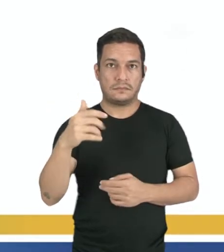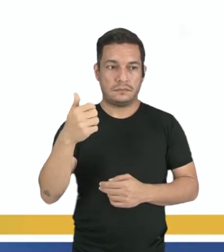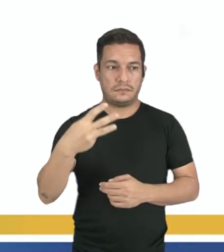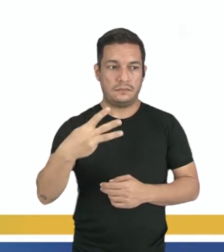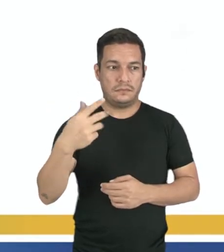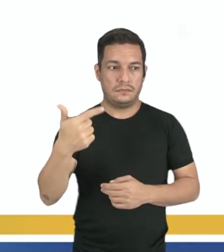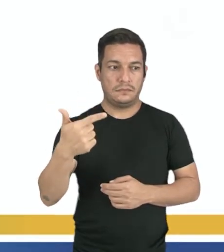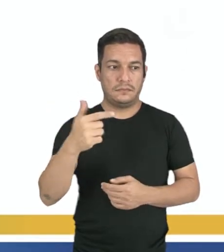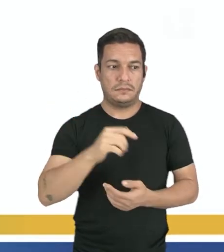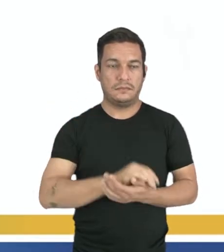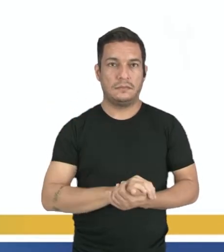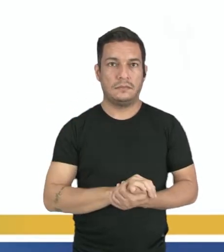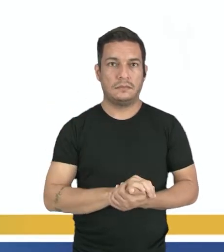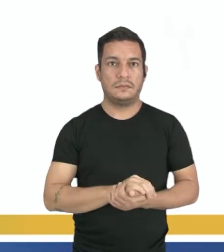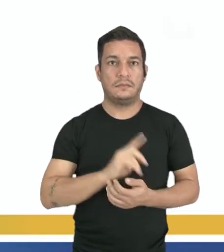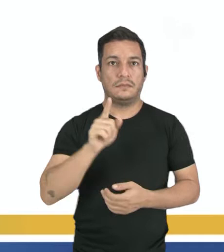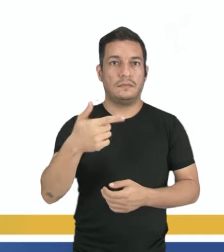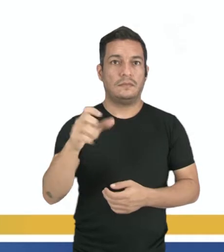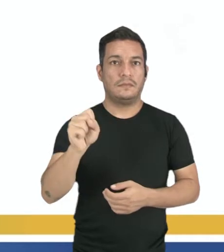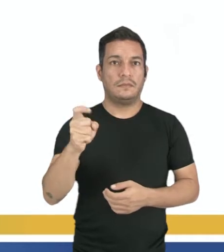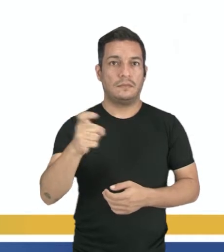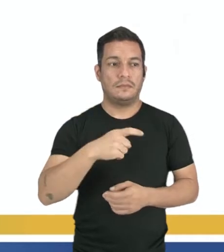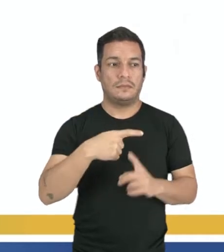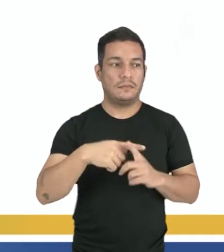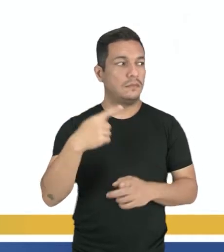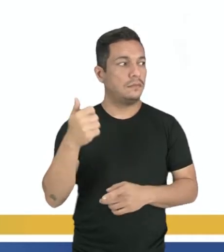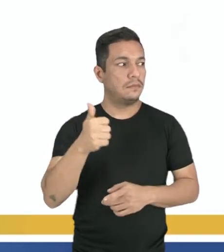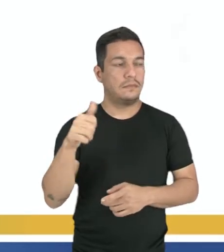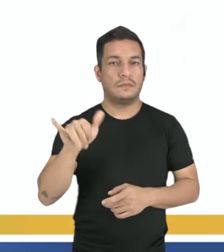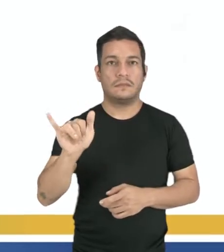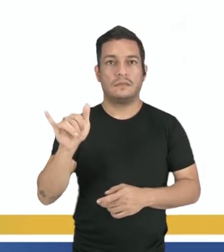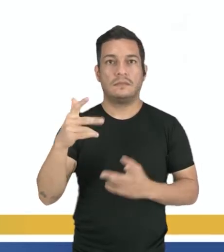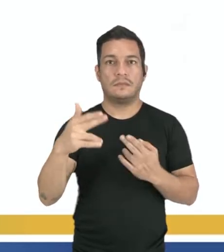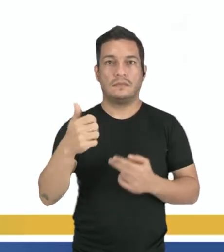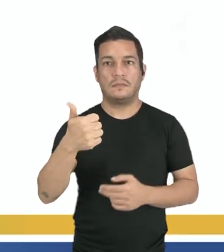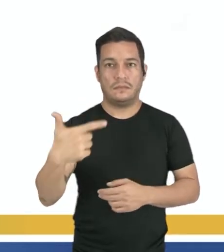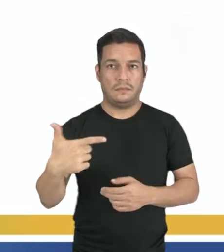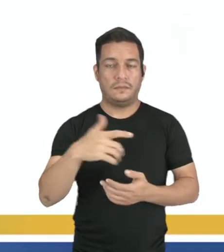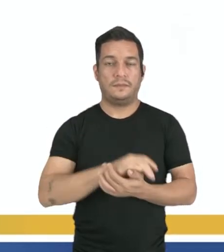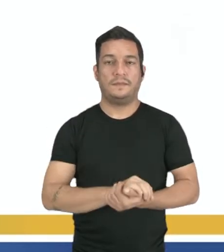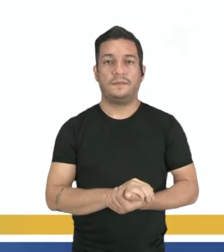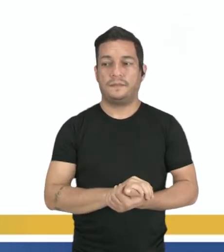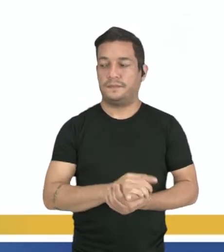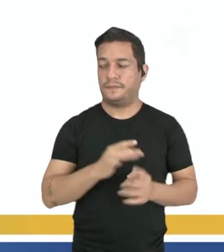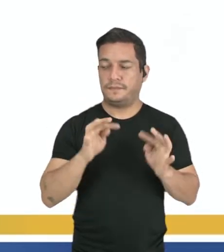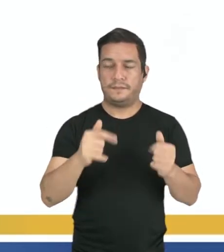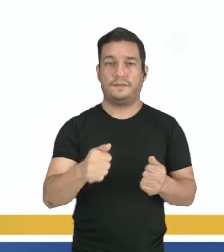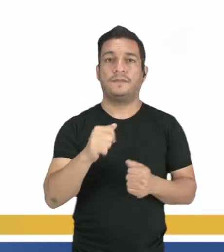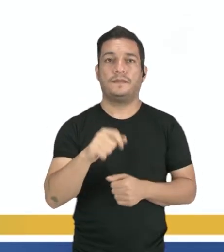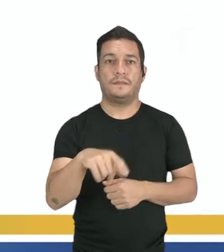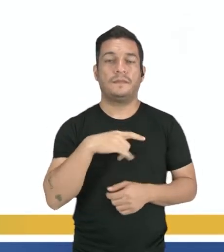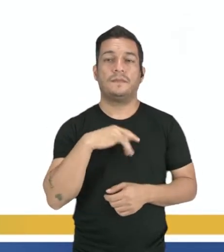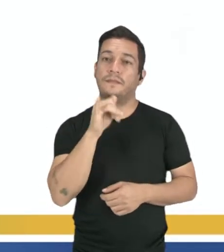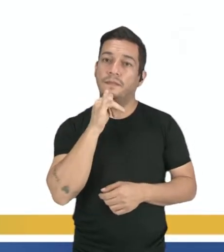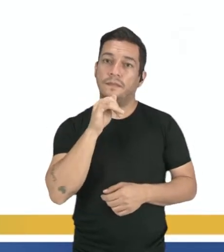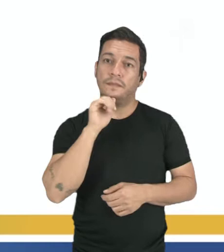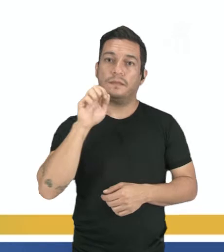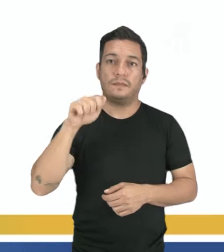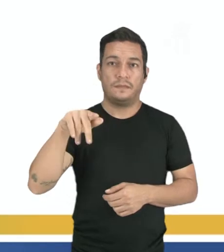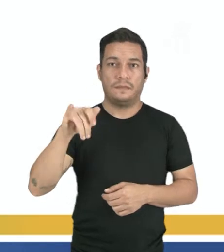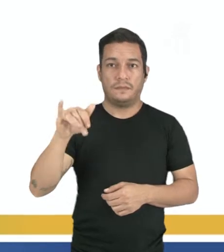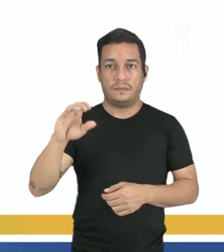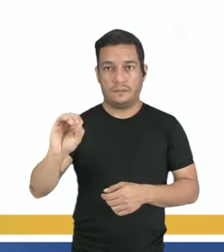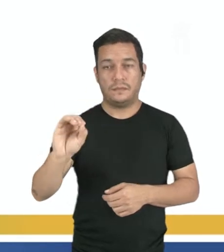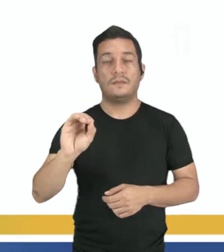32 e, em seguida, 8x mais 11y igual a 12. Então, todos esses são exemplos de equações com